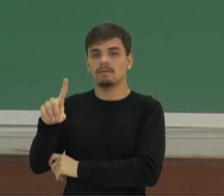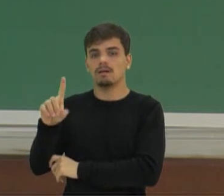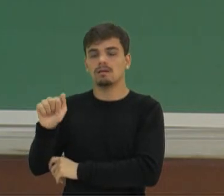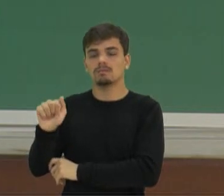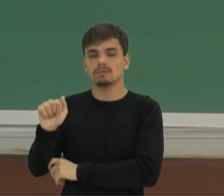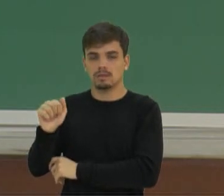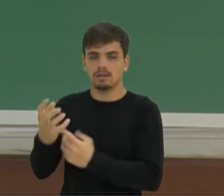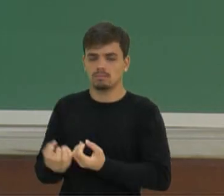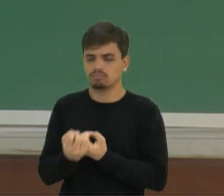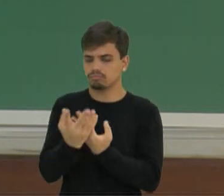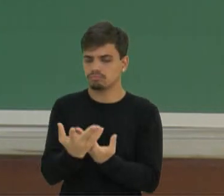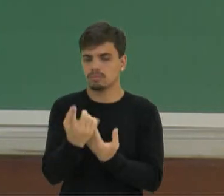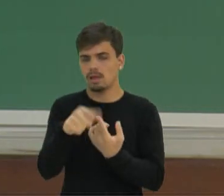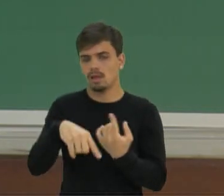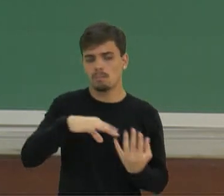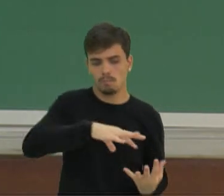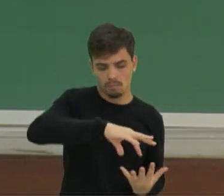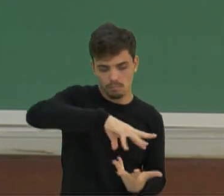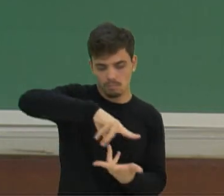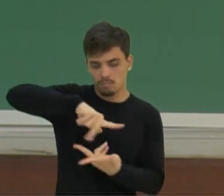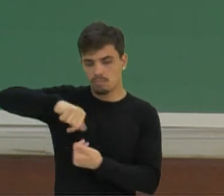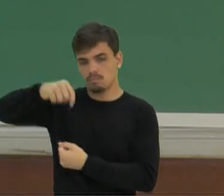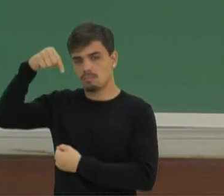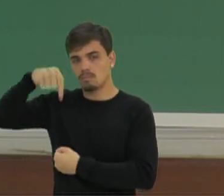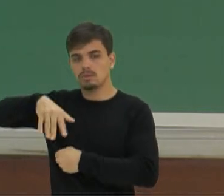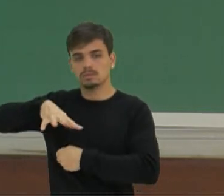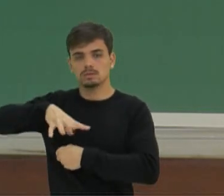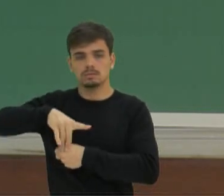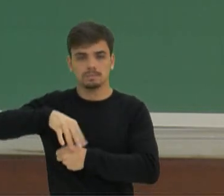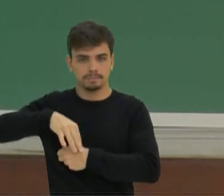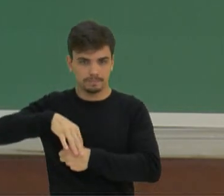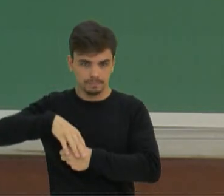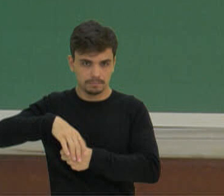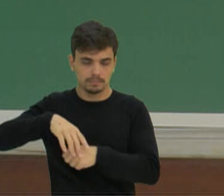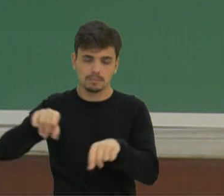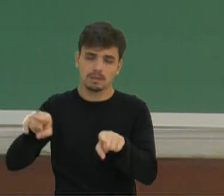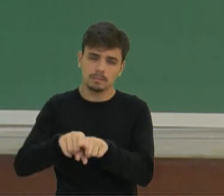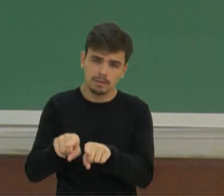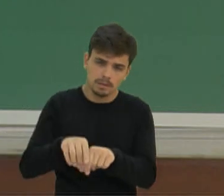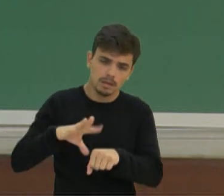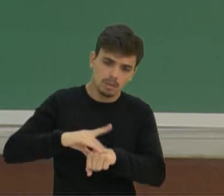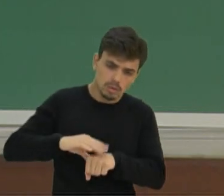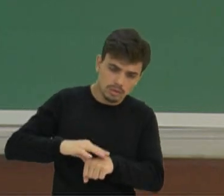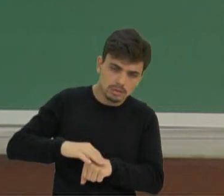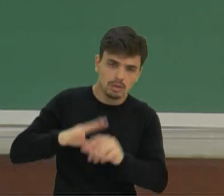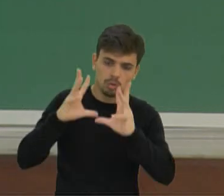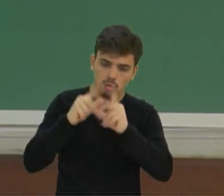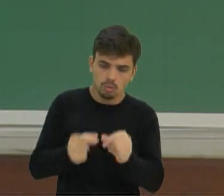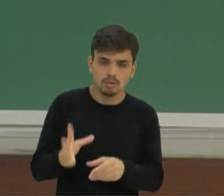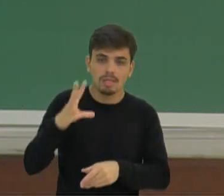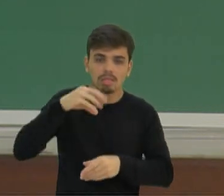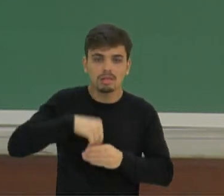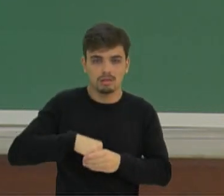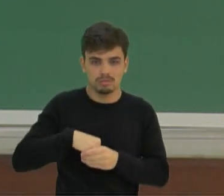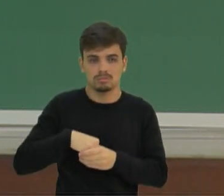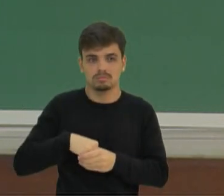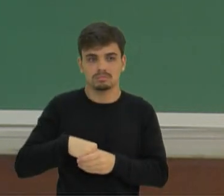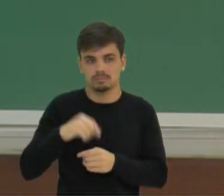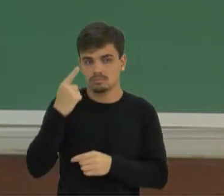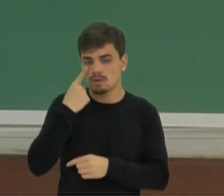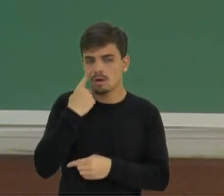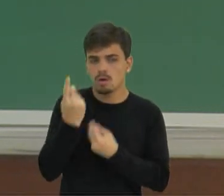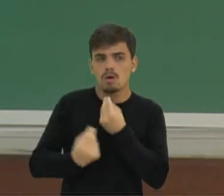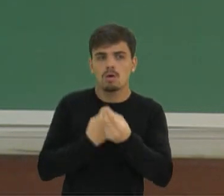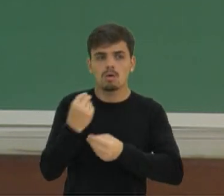em quadrinhos é de que o mundo está doente e, consequentemente, está adoecendo todos os seres. Como que a gente pode perceber